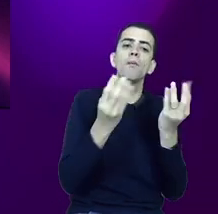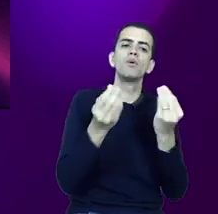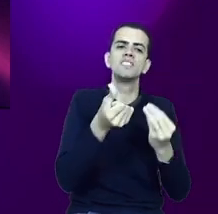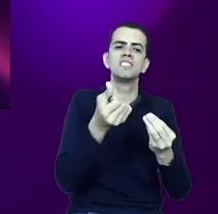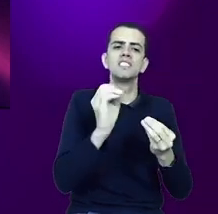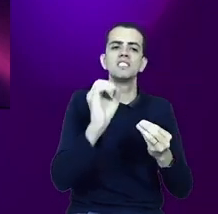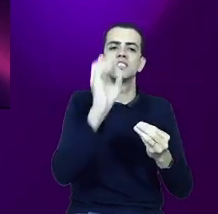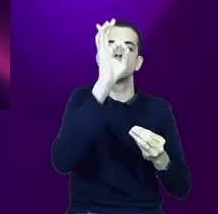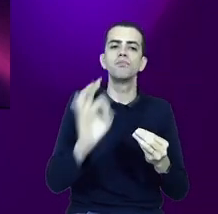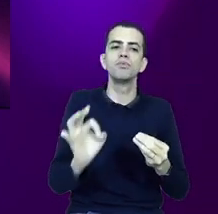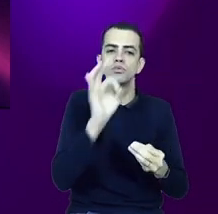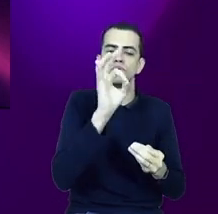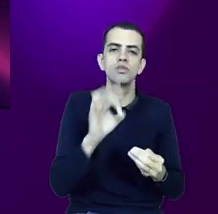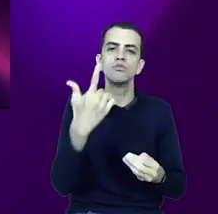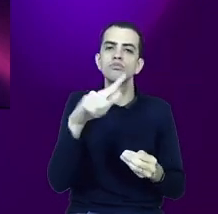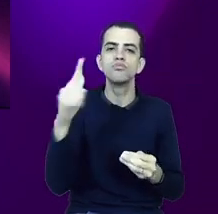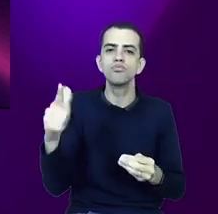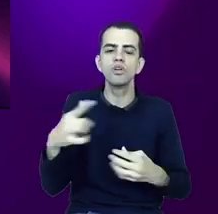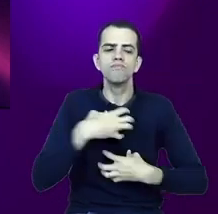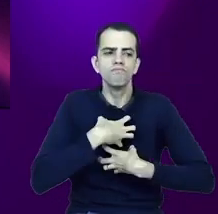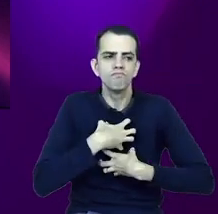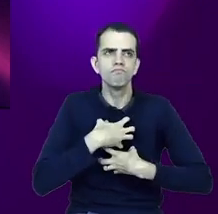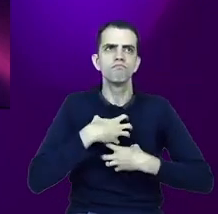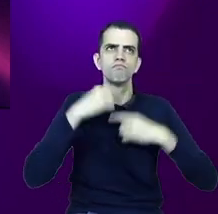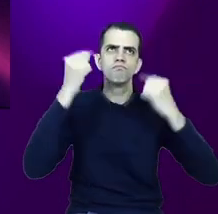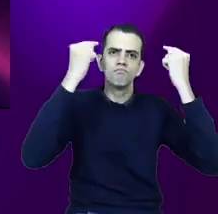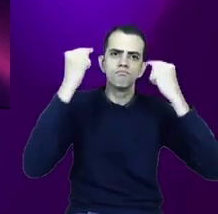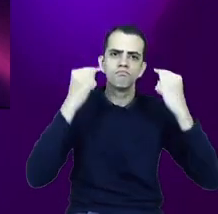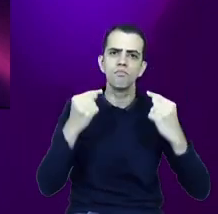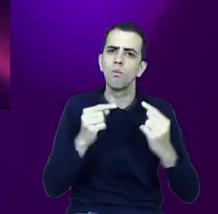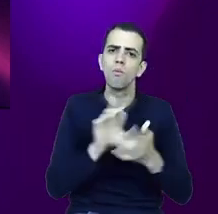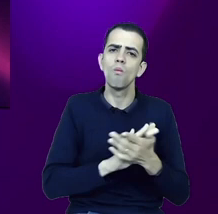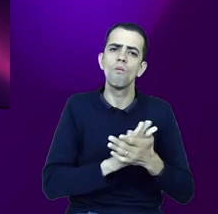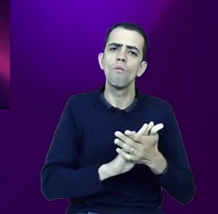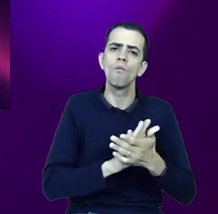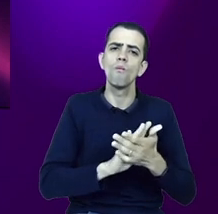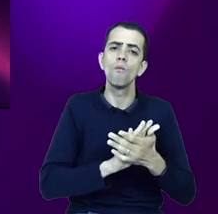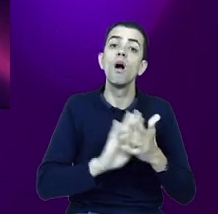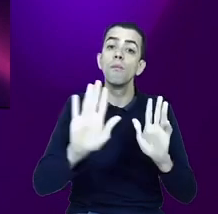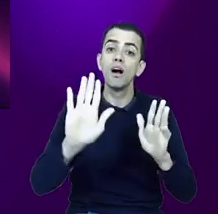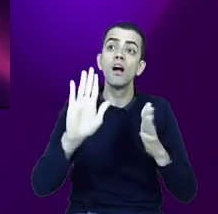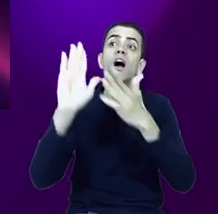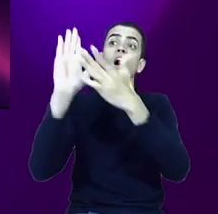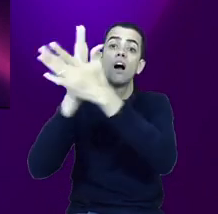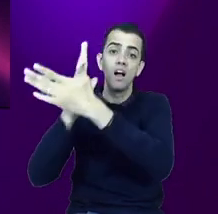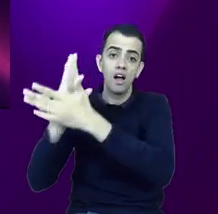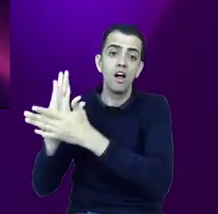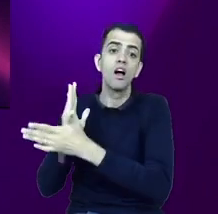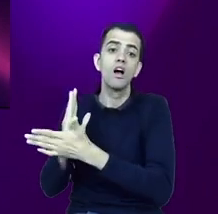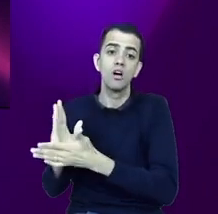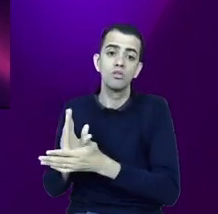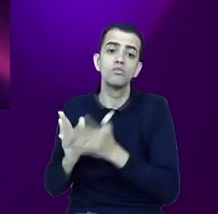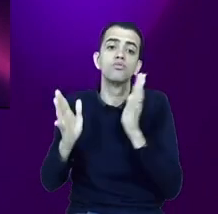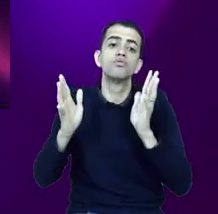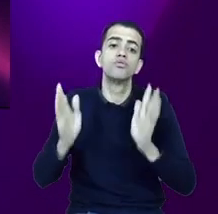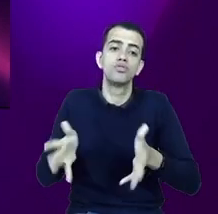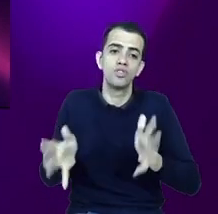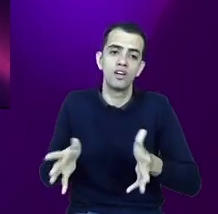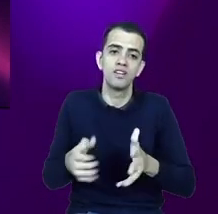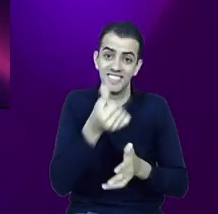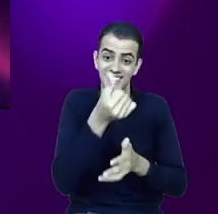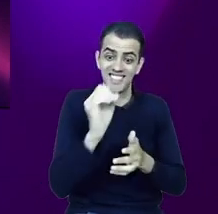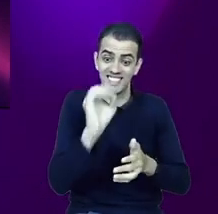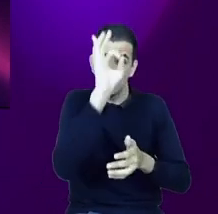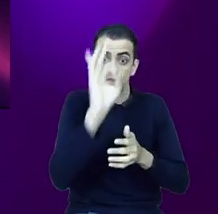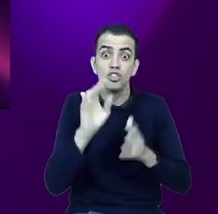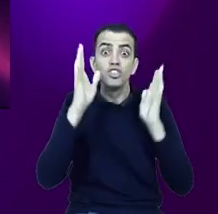esse estudo sugere, já apresenta distúrbios cognitivos pré-operatórios. Então, isso tem que ser levado em conta